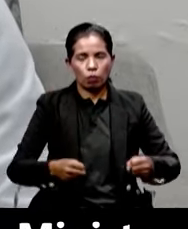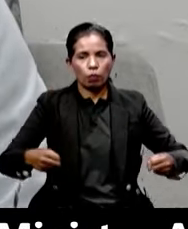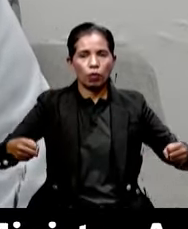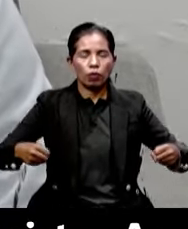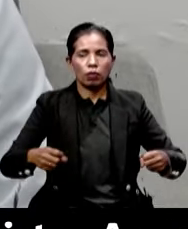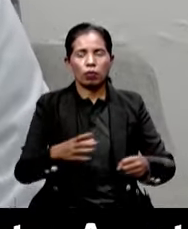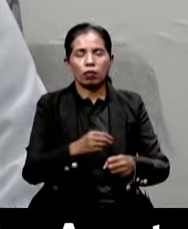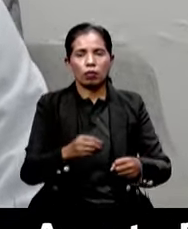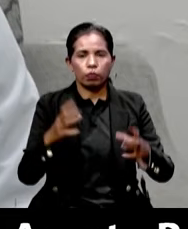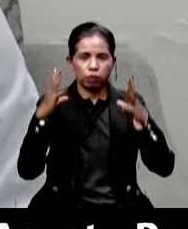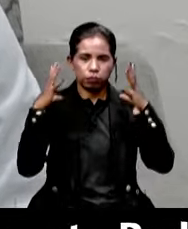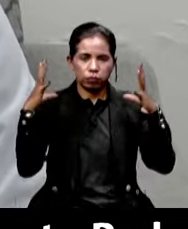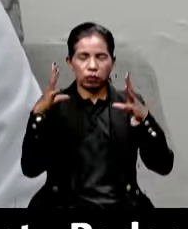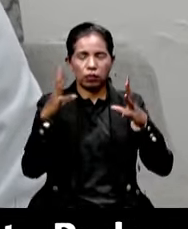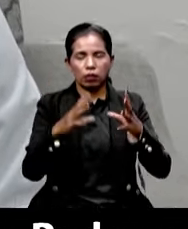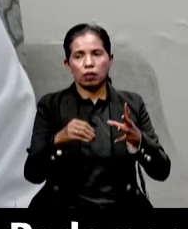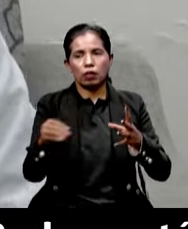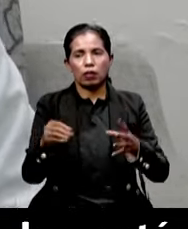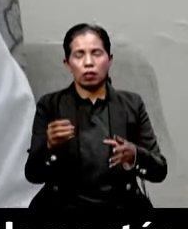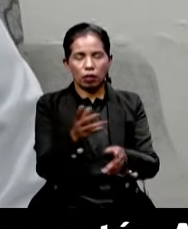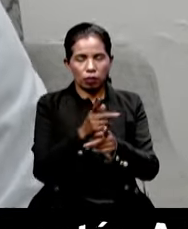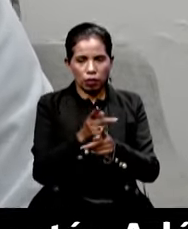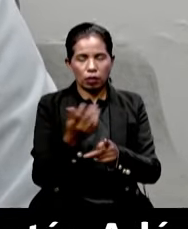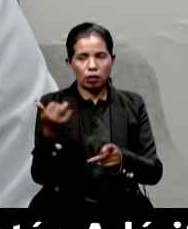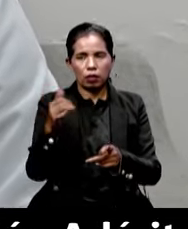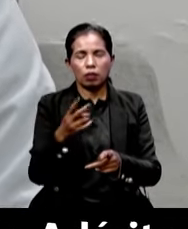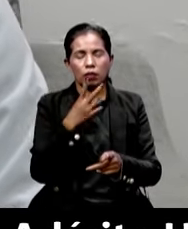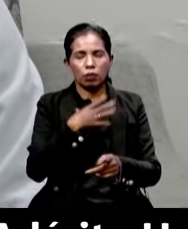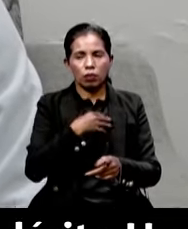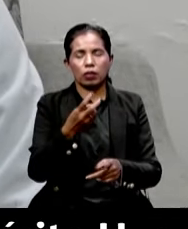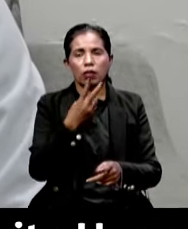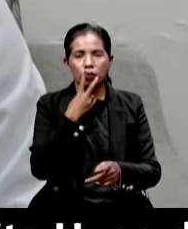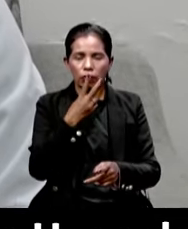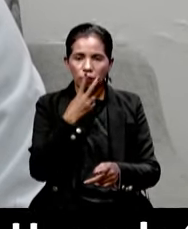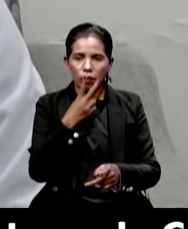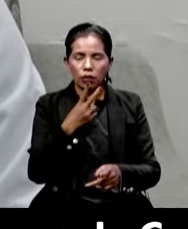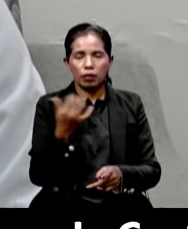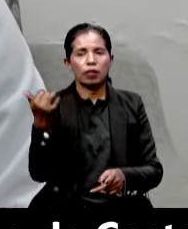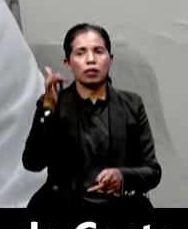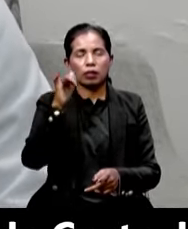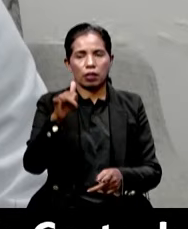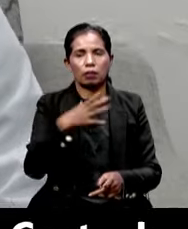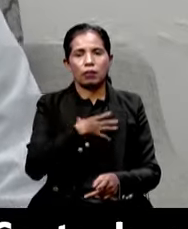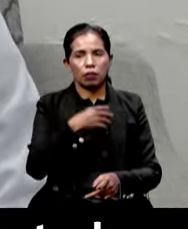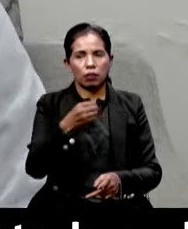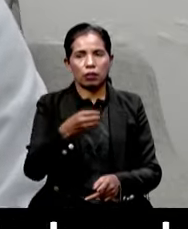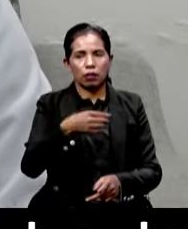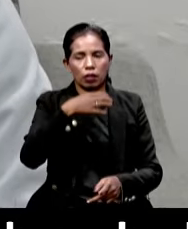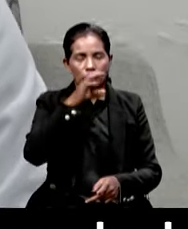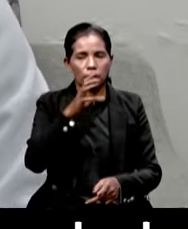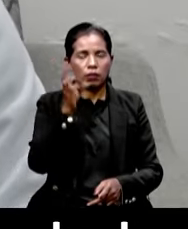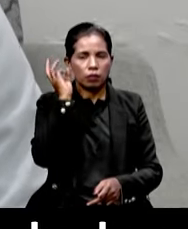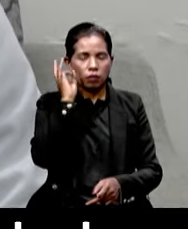kata colesterol triglicéridos a ba sira não vem a fumador ba sira não vem a etan